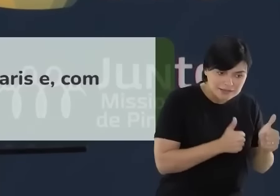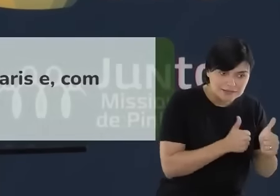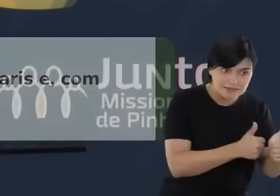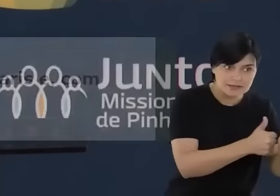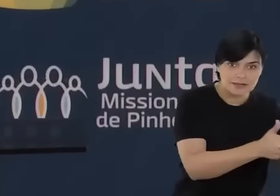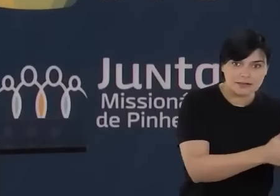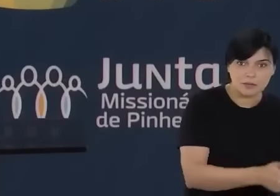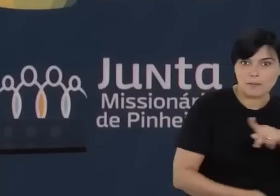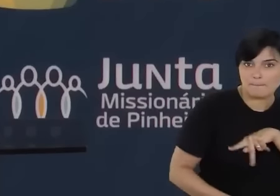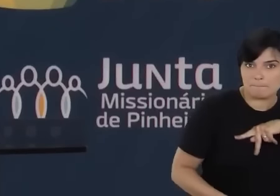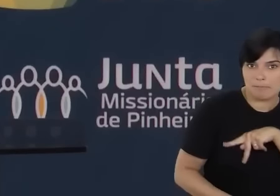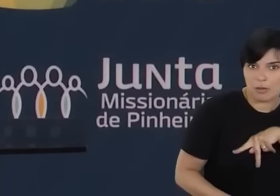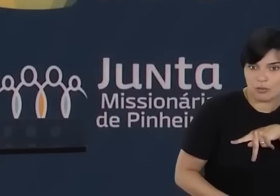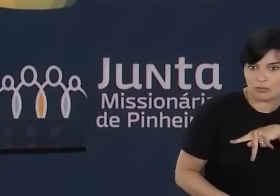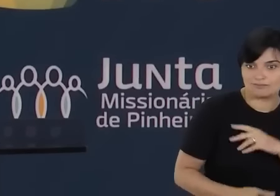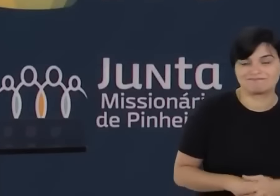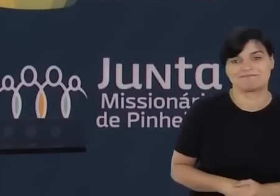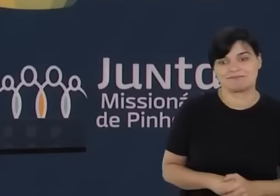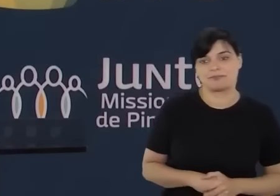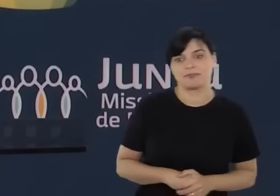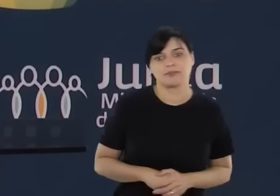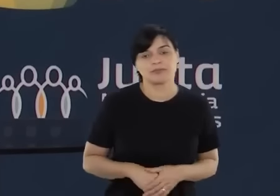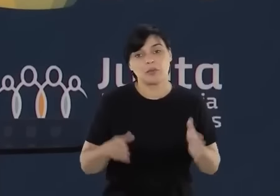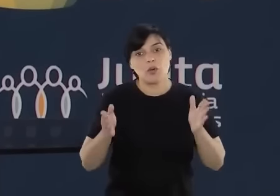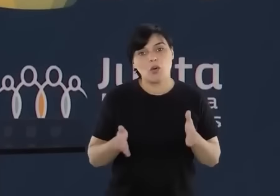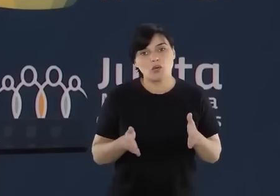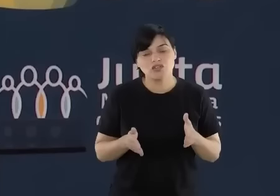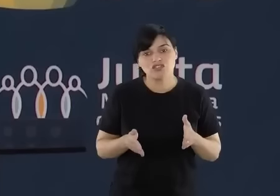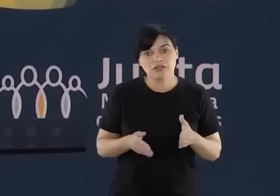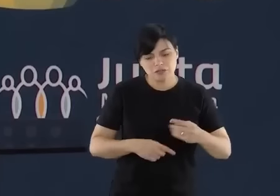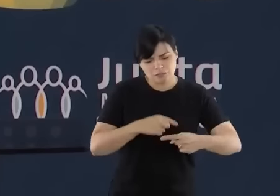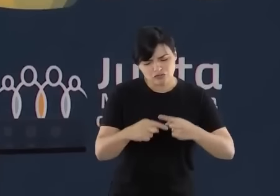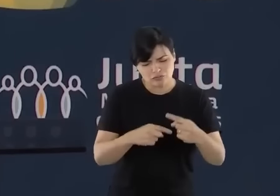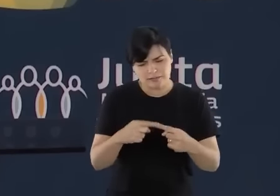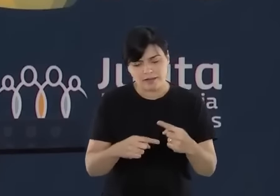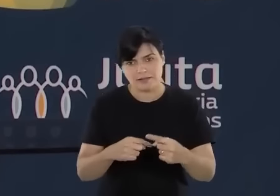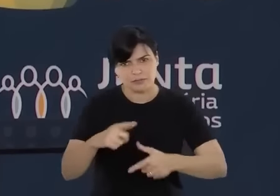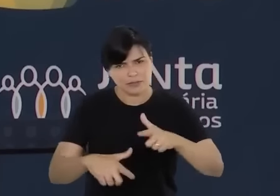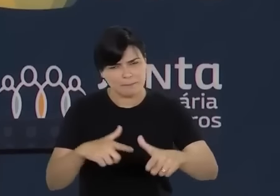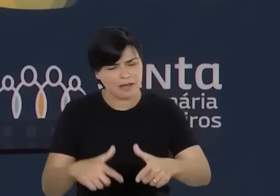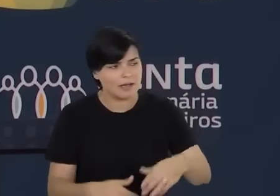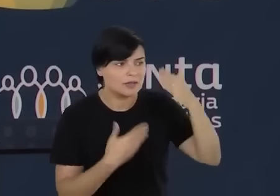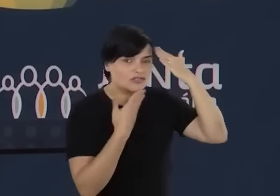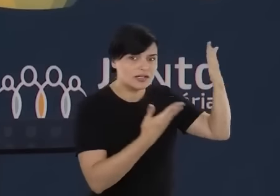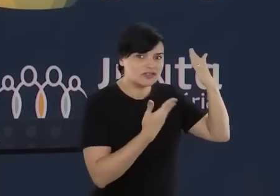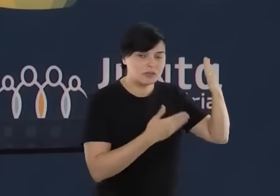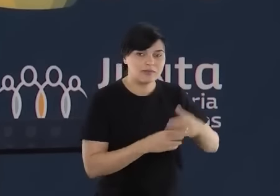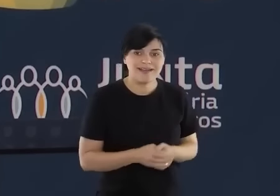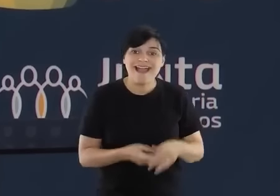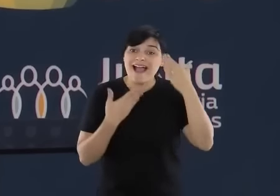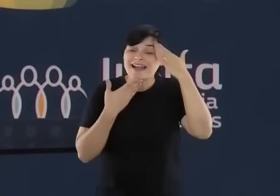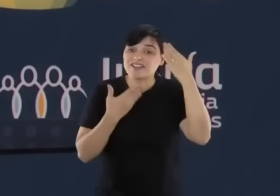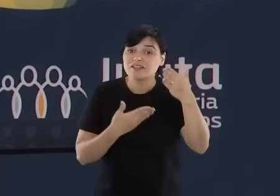Mais Hoje nós estamos numa jornada de gratidão e a grande pergunta é gratidão a